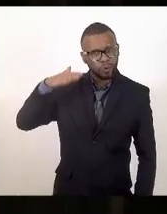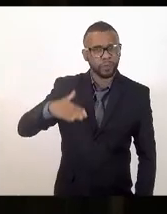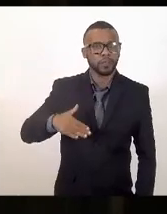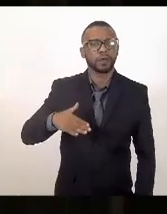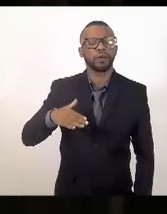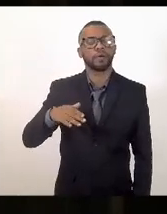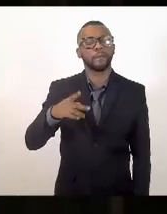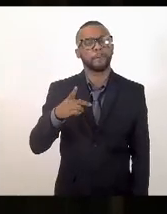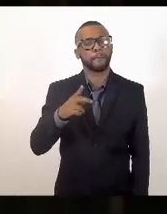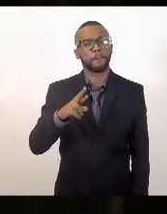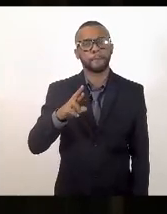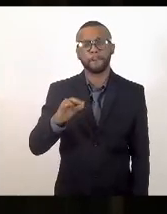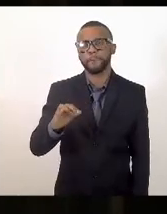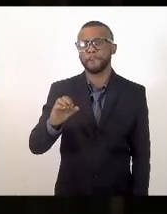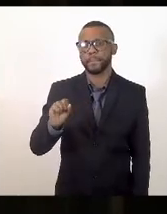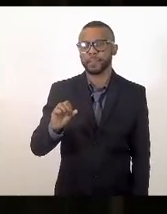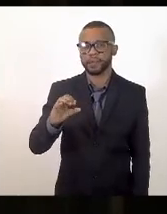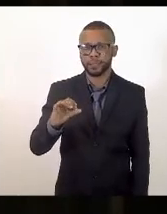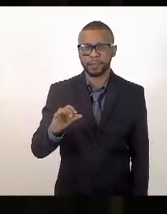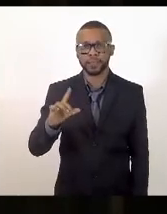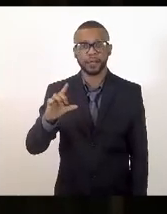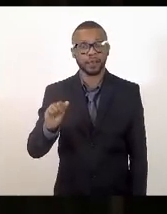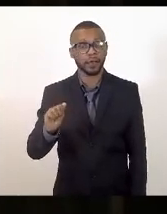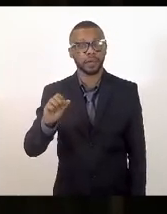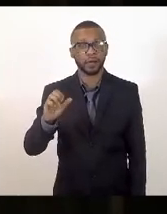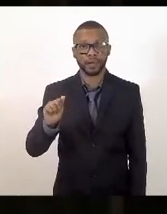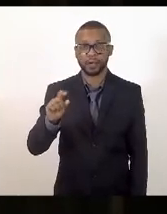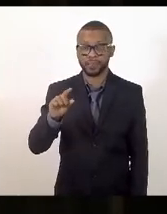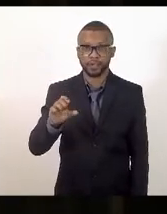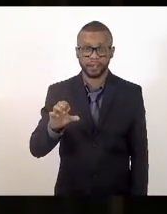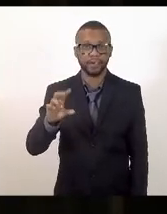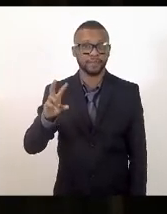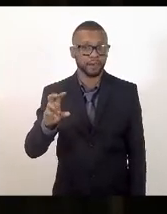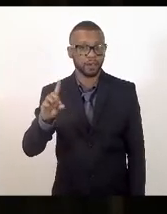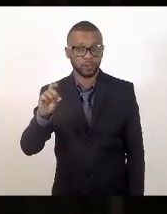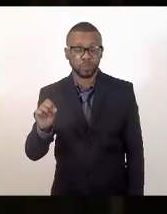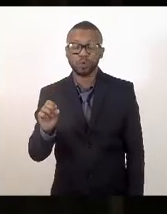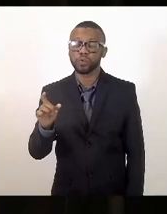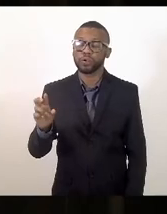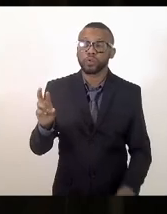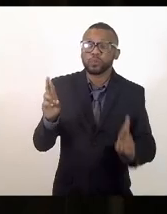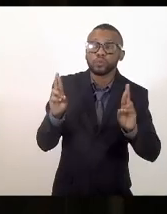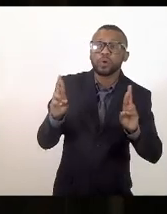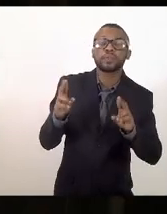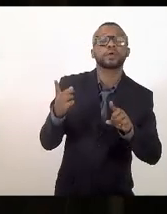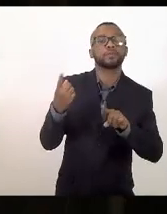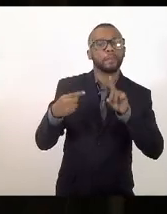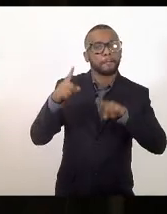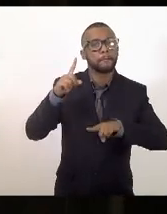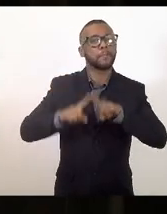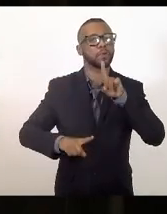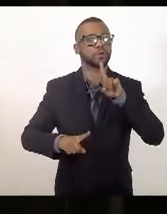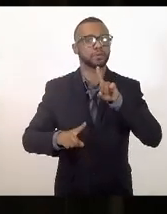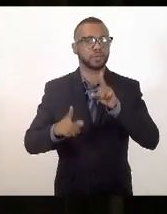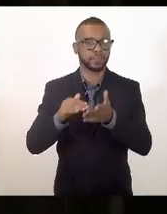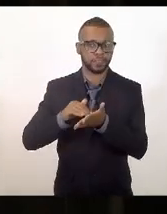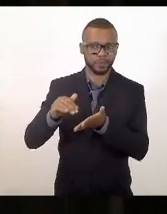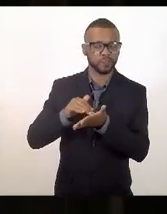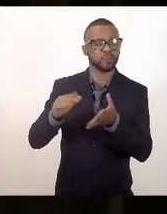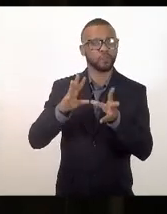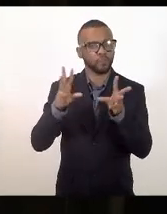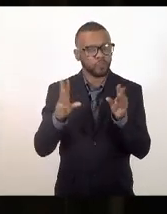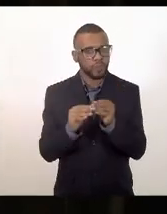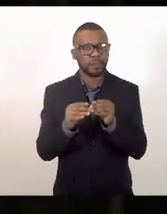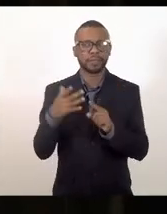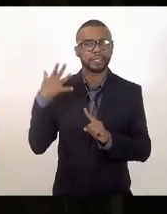nós estamos aqui torcendo pelo sucesso dessa secretaria. E para concluir nessas falas